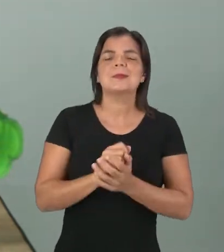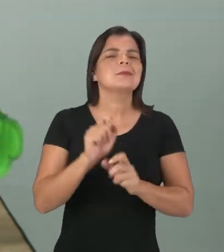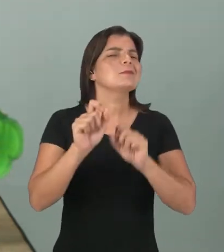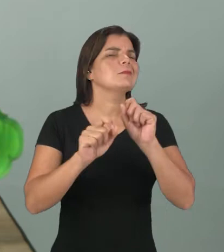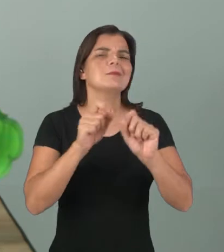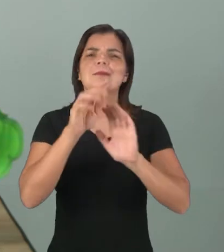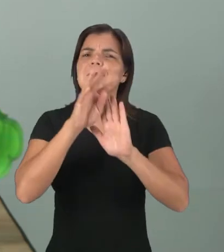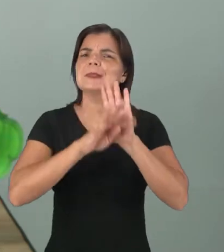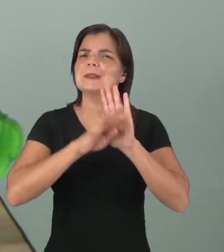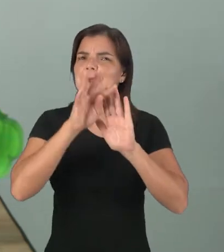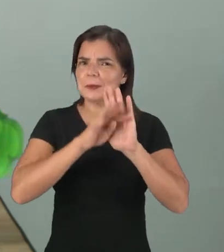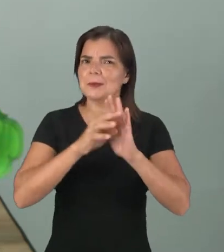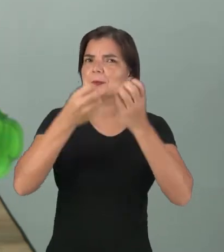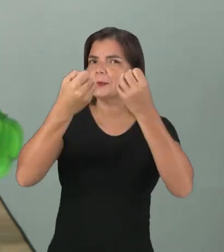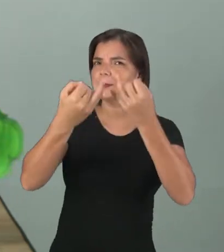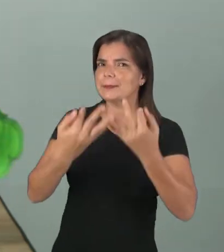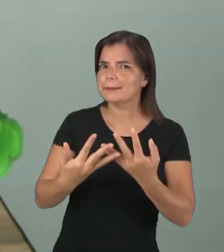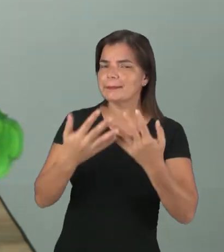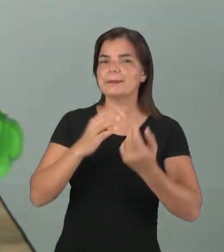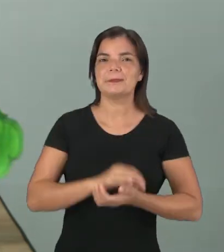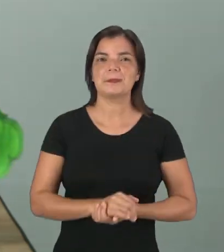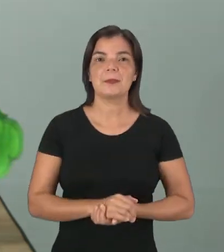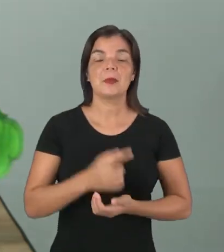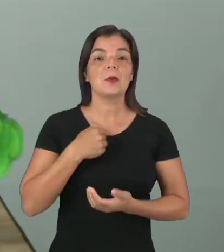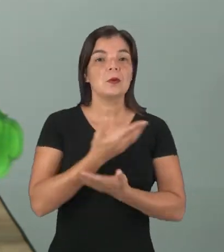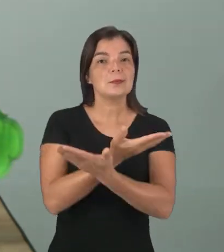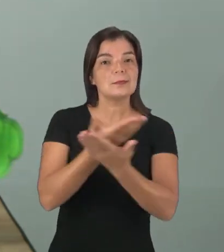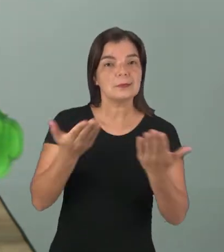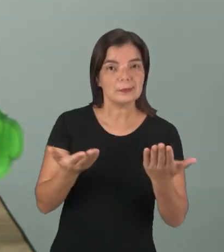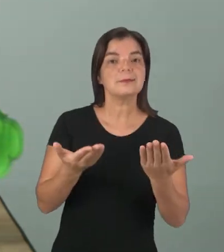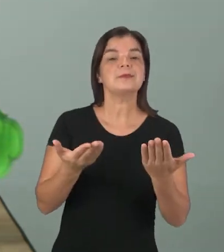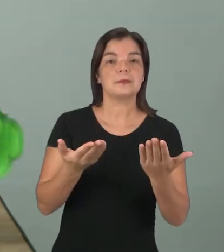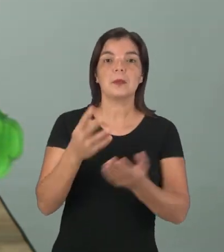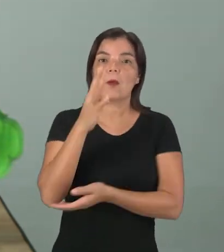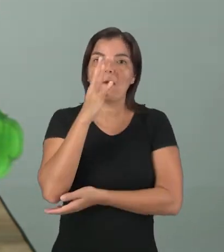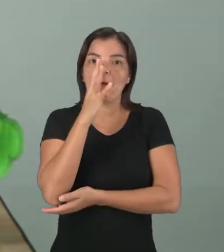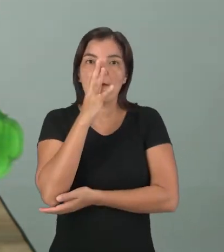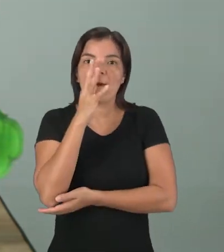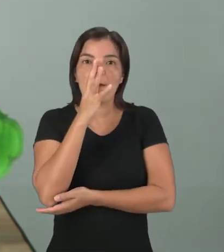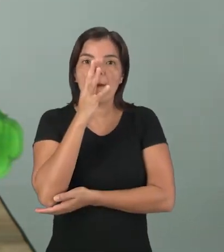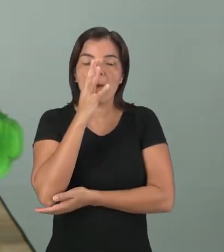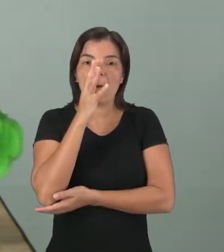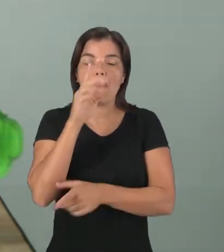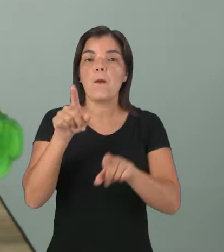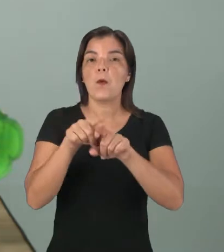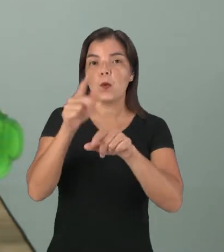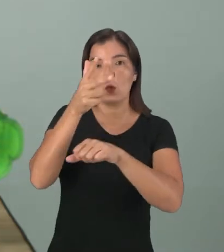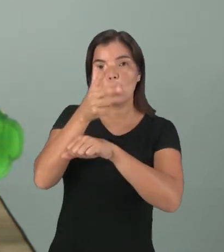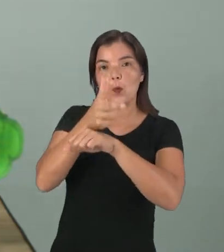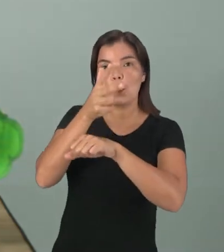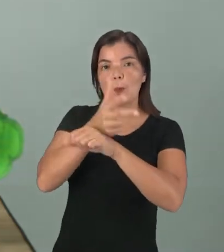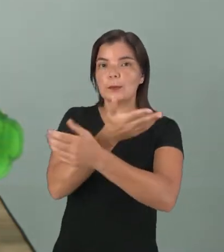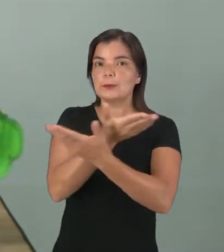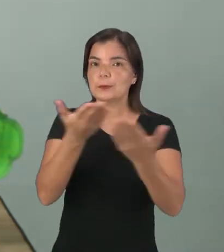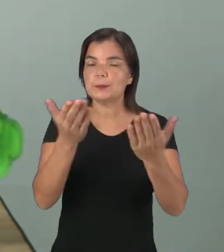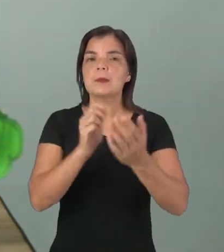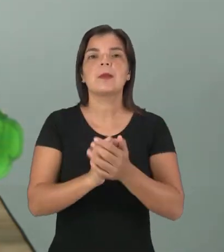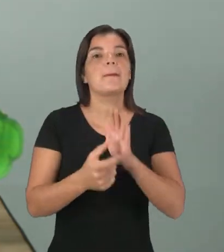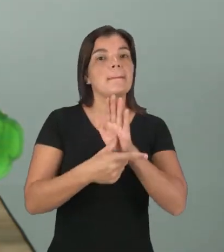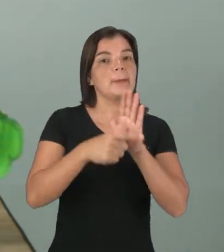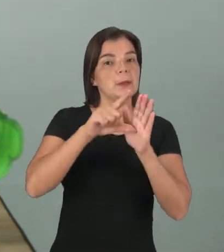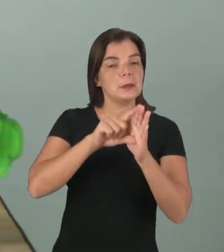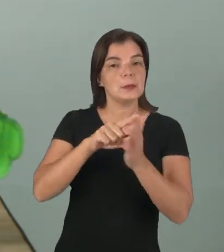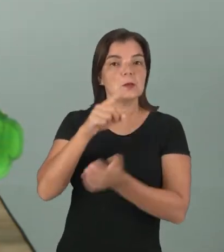que tipo de texto será que eu estou falando? Eu quero que você assista com muita atenção um vídeo que eu vou já passar. Mas